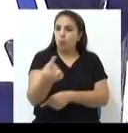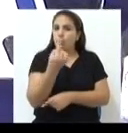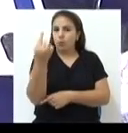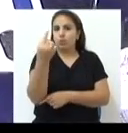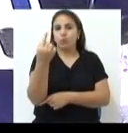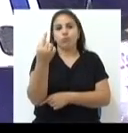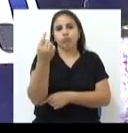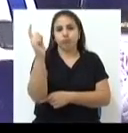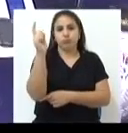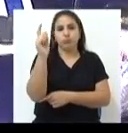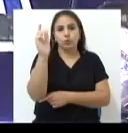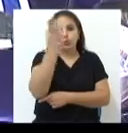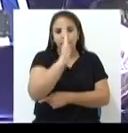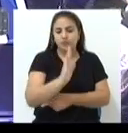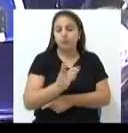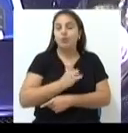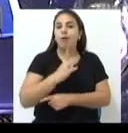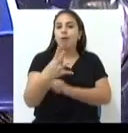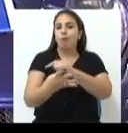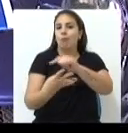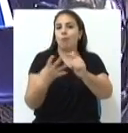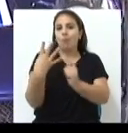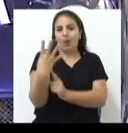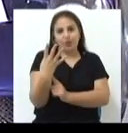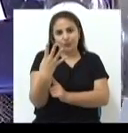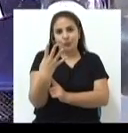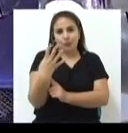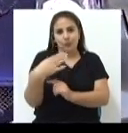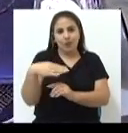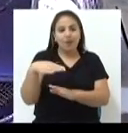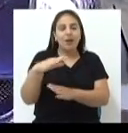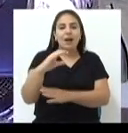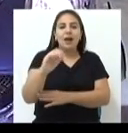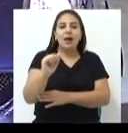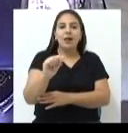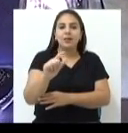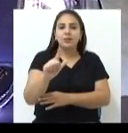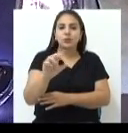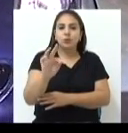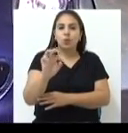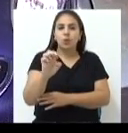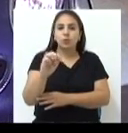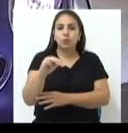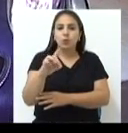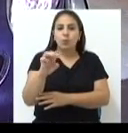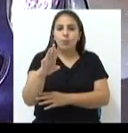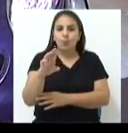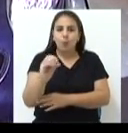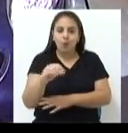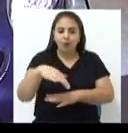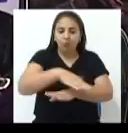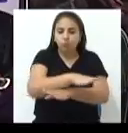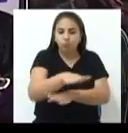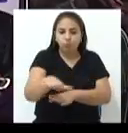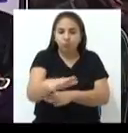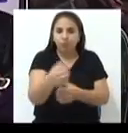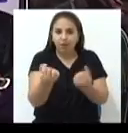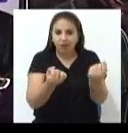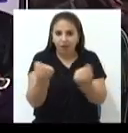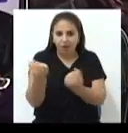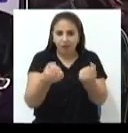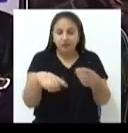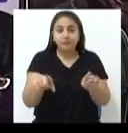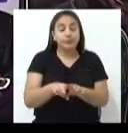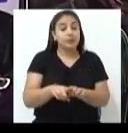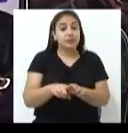existe 4 autódromos. Se nós pegar Santa Catarina, não existe. São Paulo tem um praticamente. Rio de